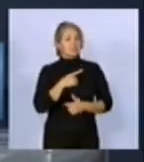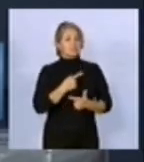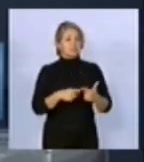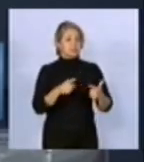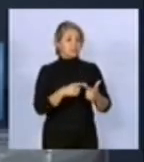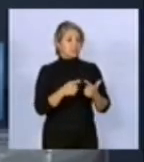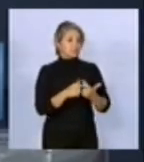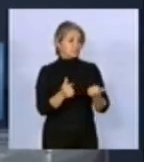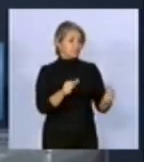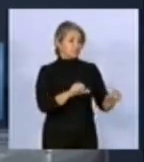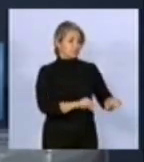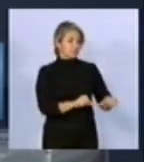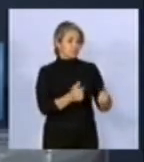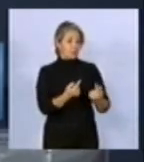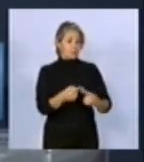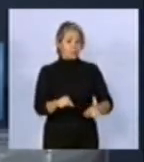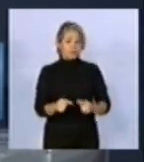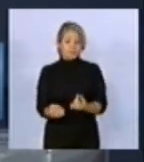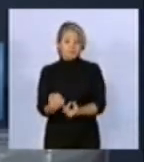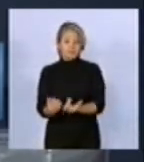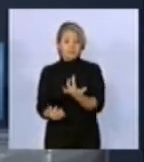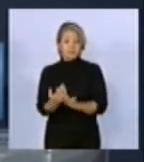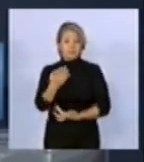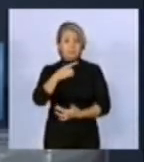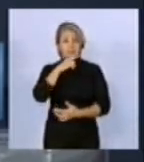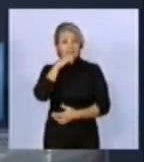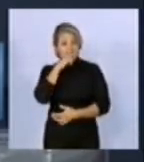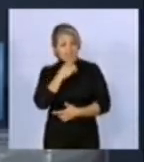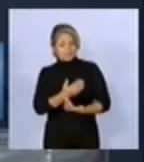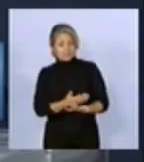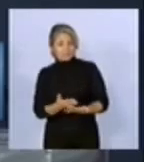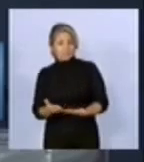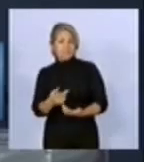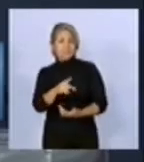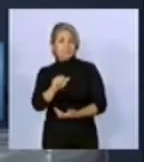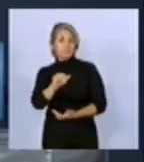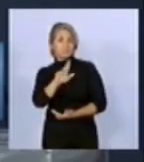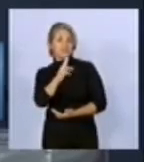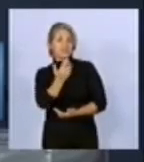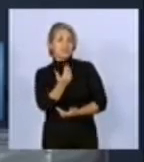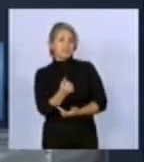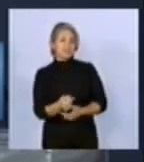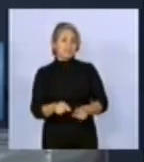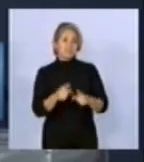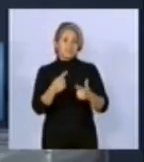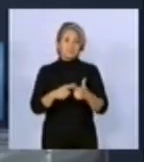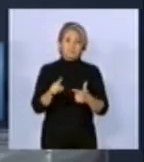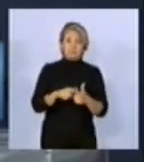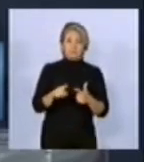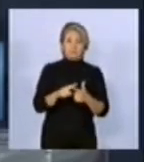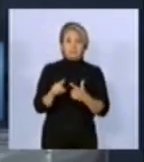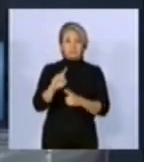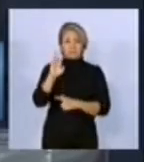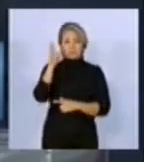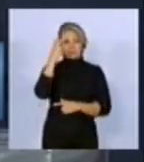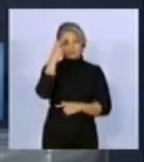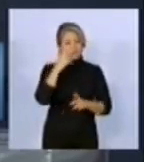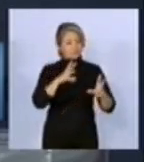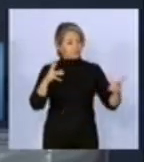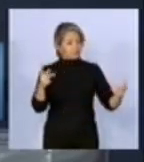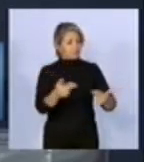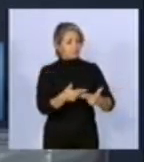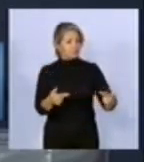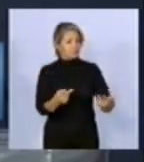a queima da palha as as externalidades ambientais positivas com o cultivo da cana e o uso do